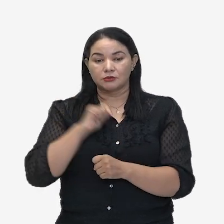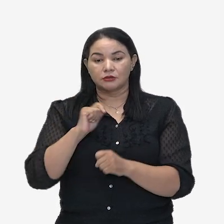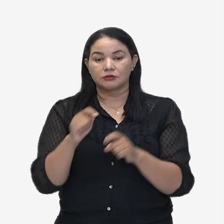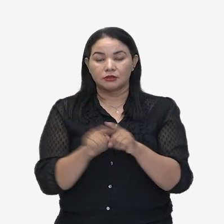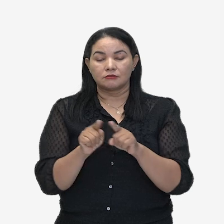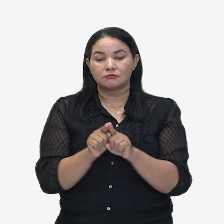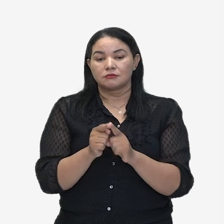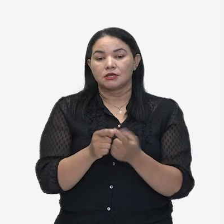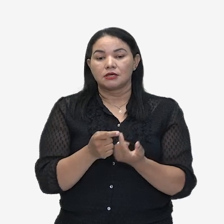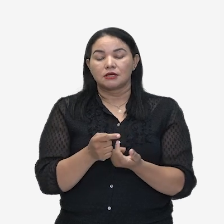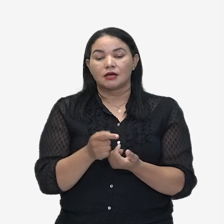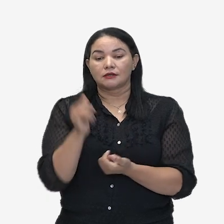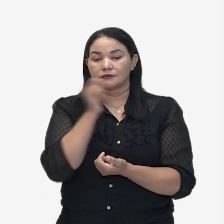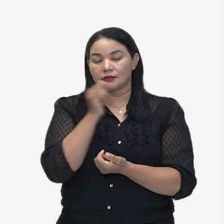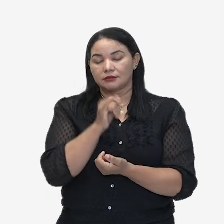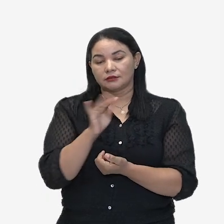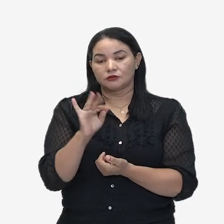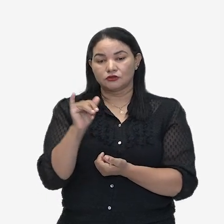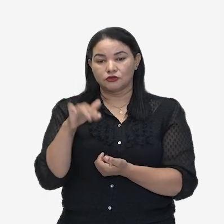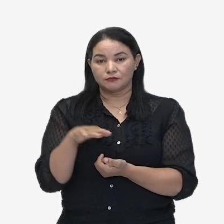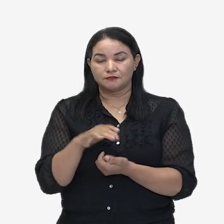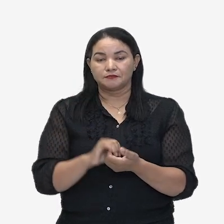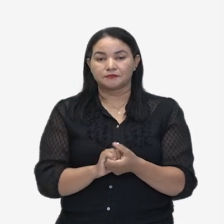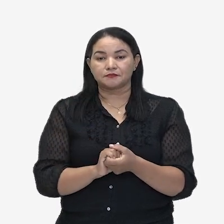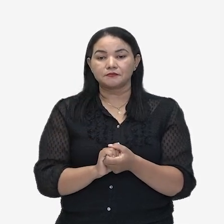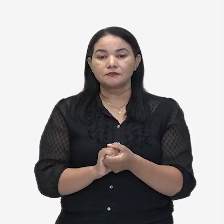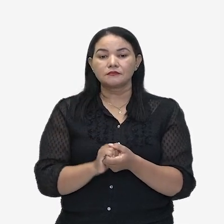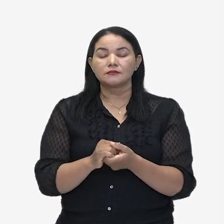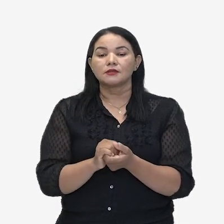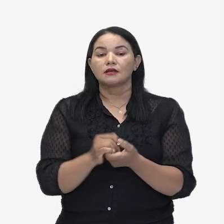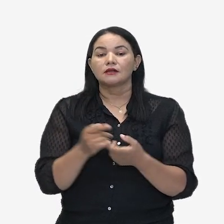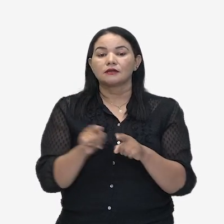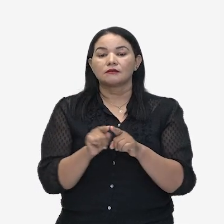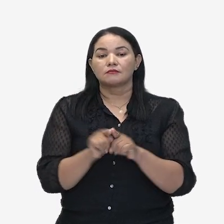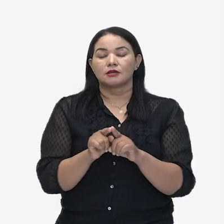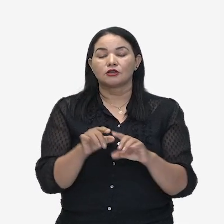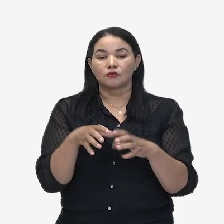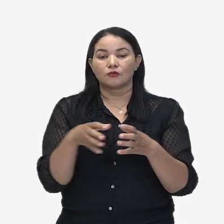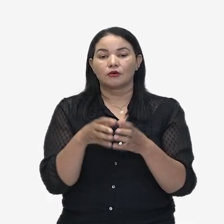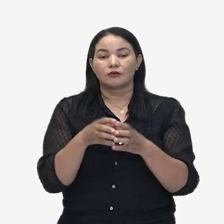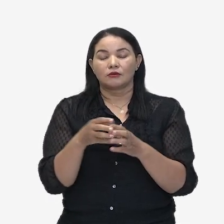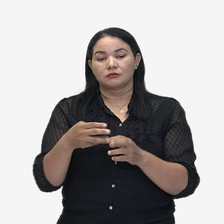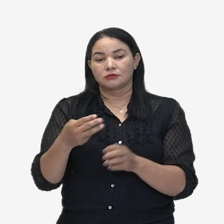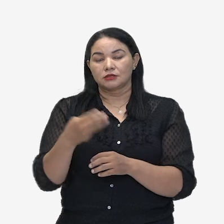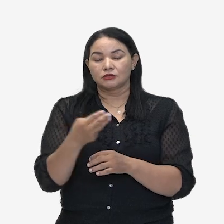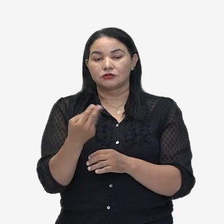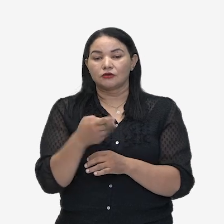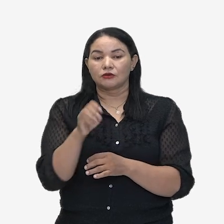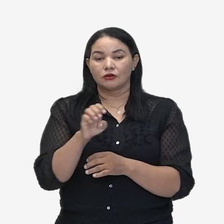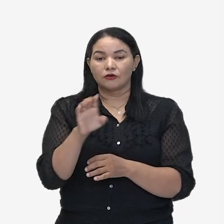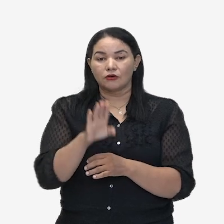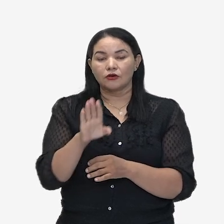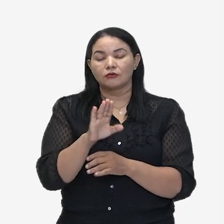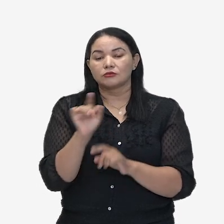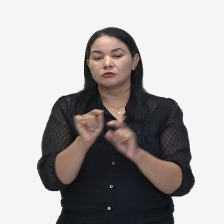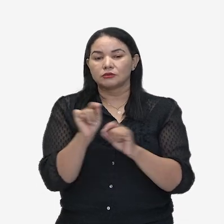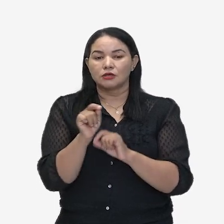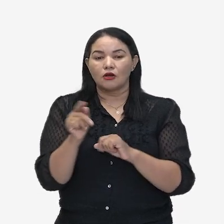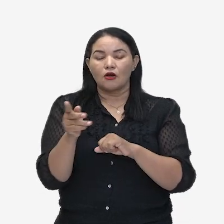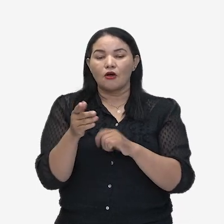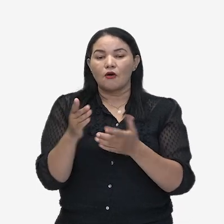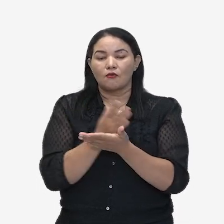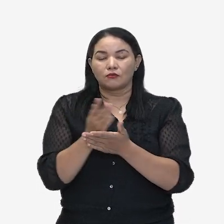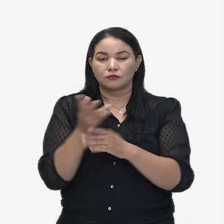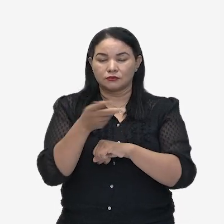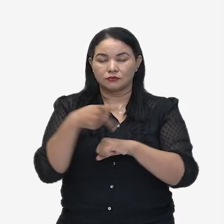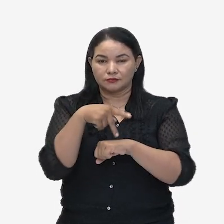Telefônica ou a italiana da TIM. Por fim, a gente chega no setor terciário da Europa Ocidental, que para alguns países